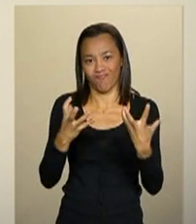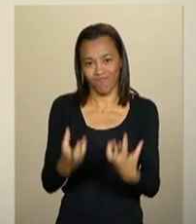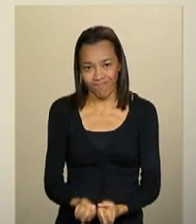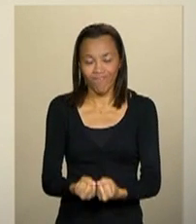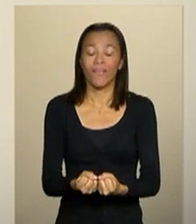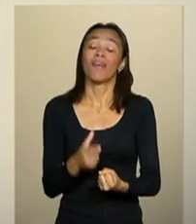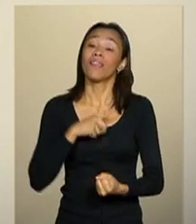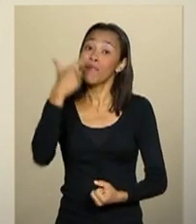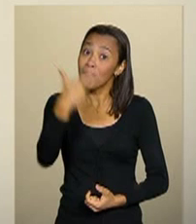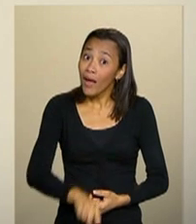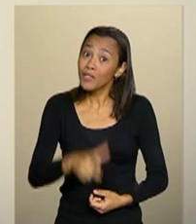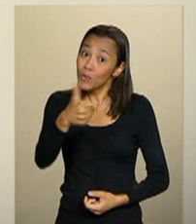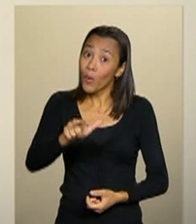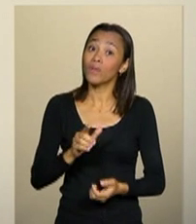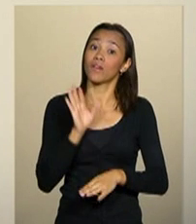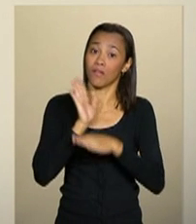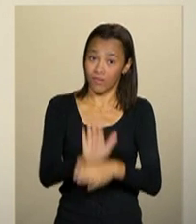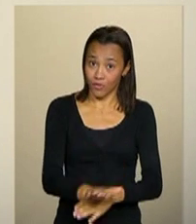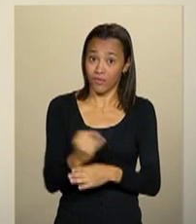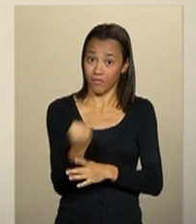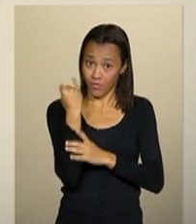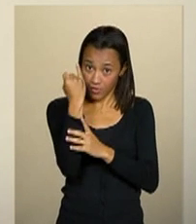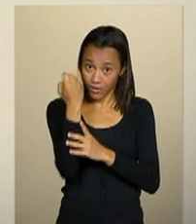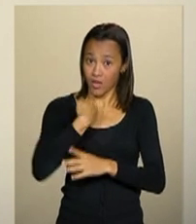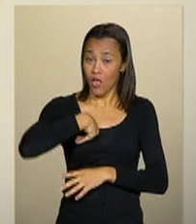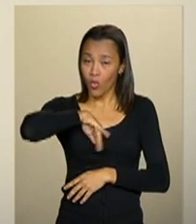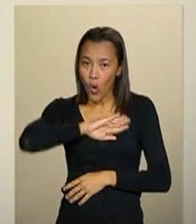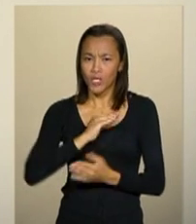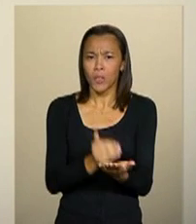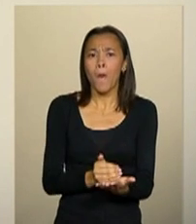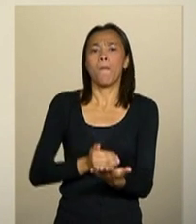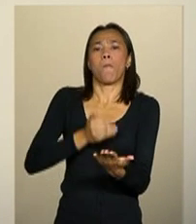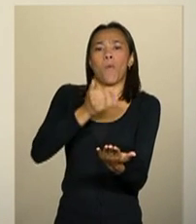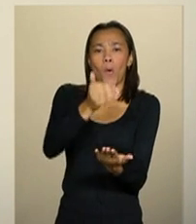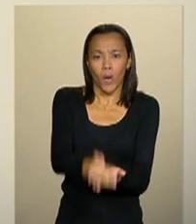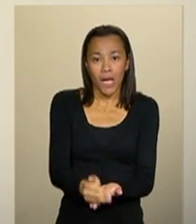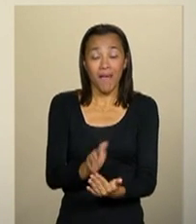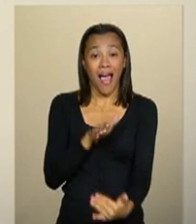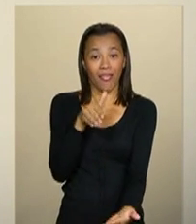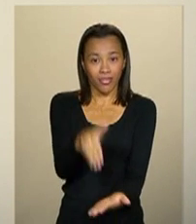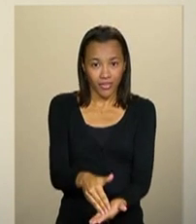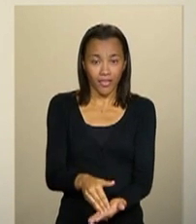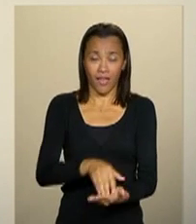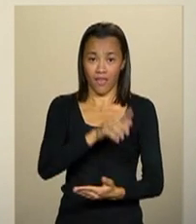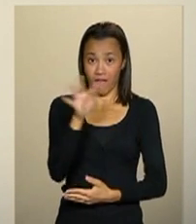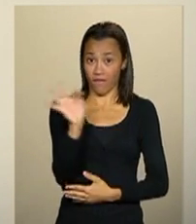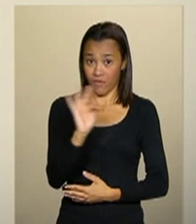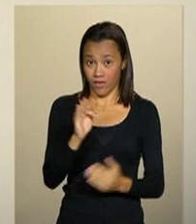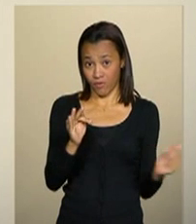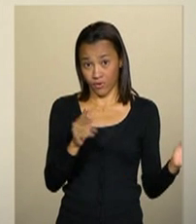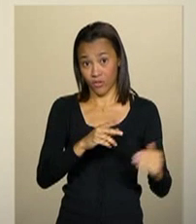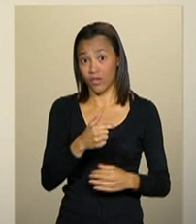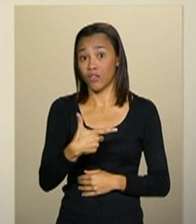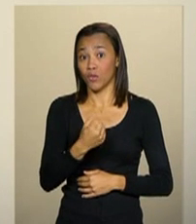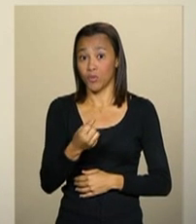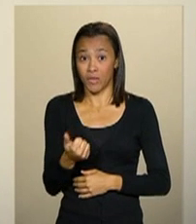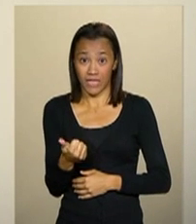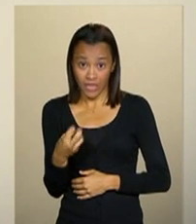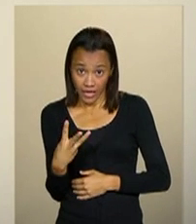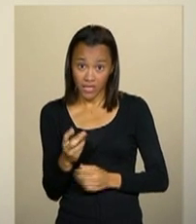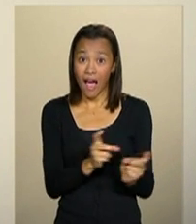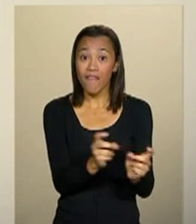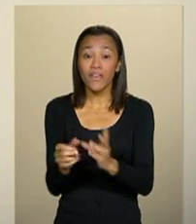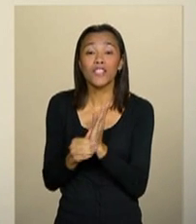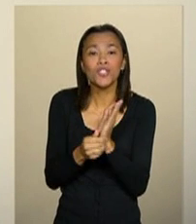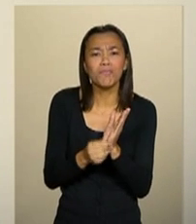tem mais uma medida importante Luciano nós prorrogamos até Fevereiro d 2013 à venda